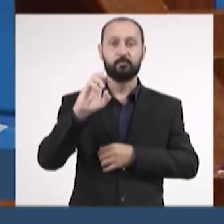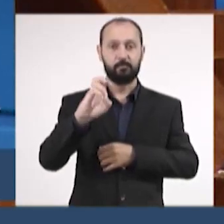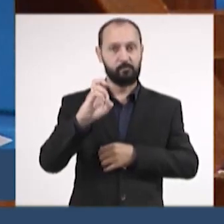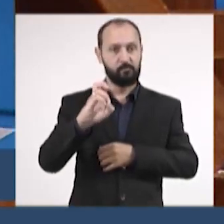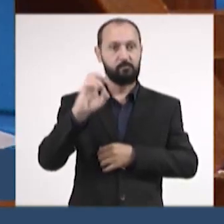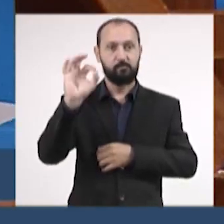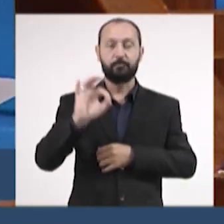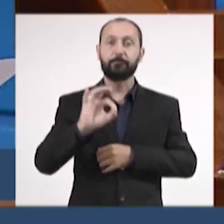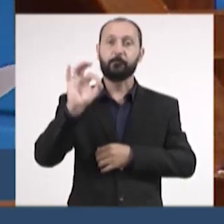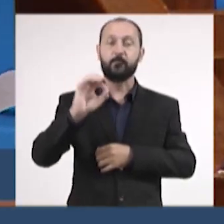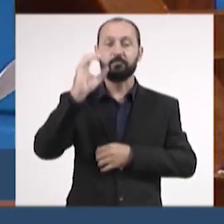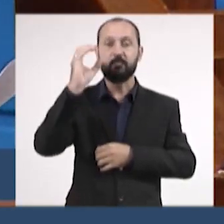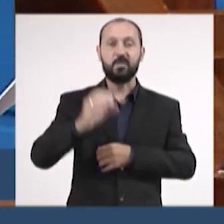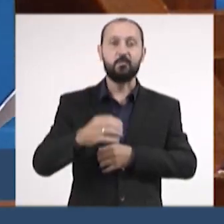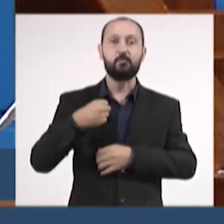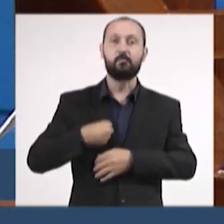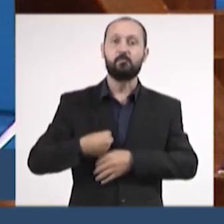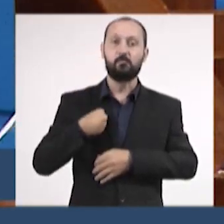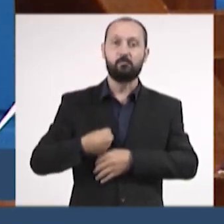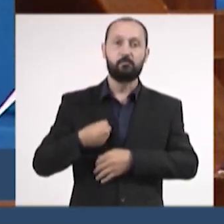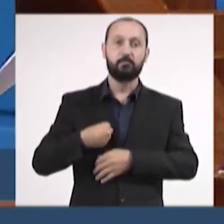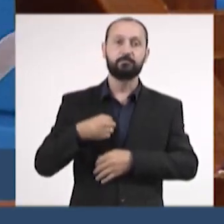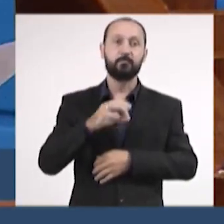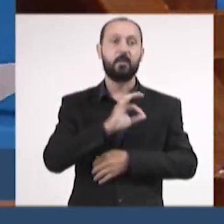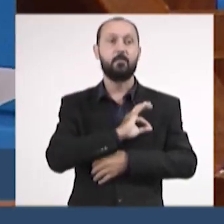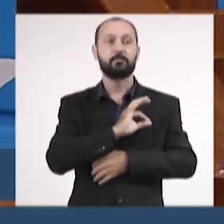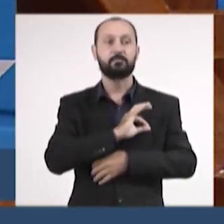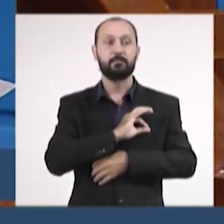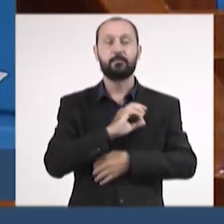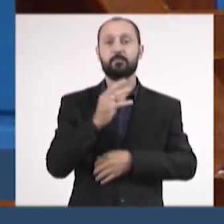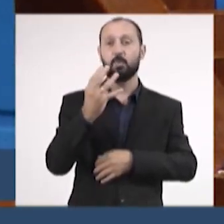8,5% dos crimes registrados pela polícia e